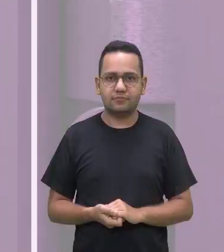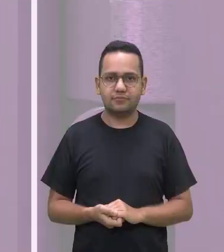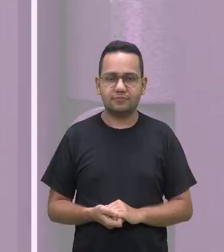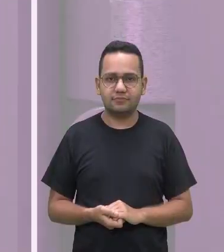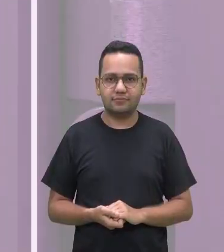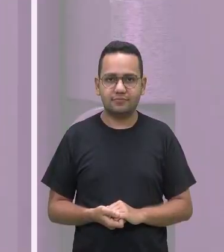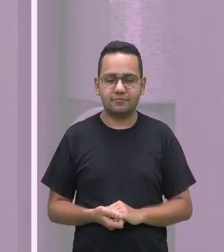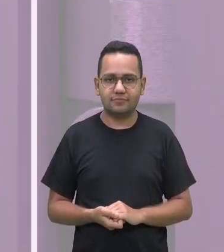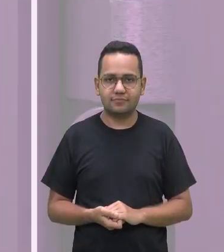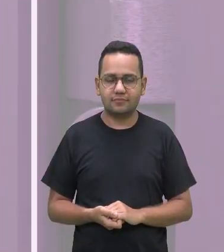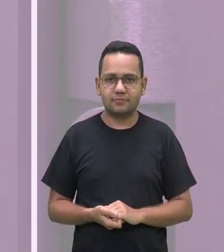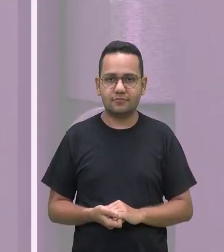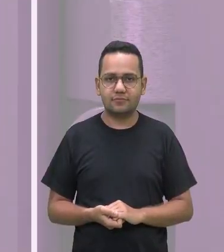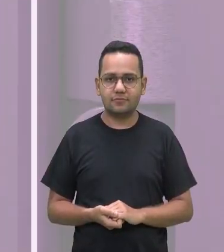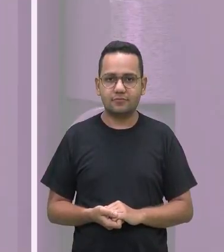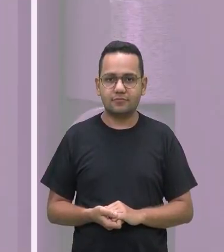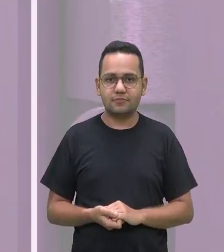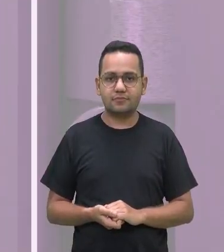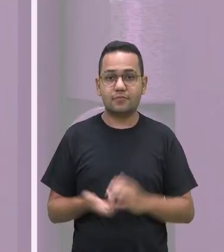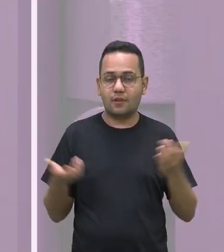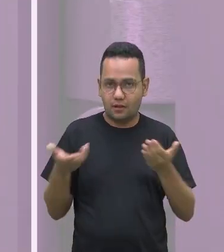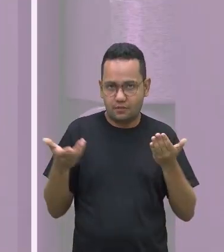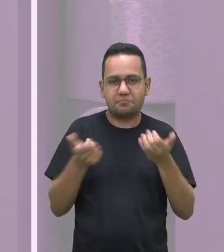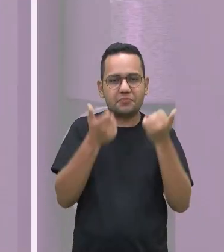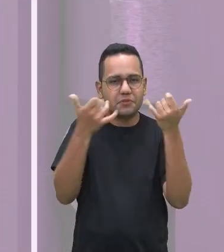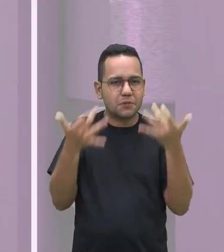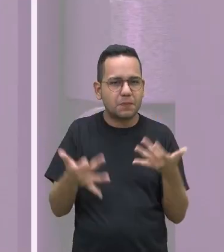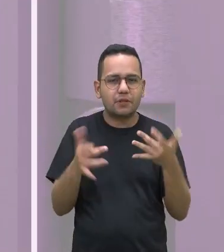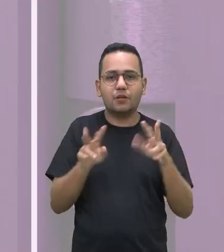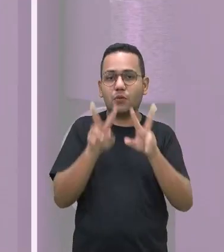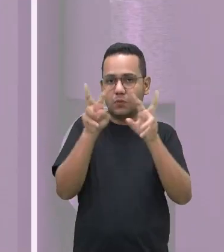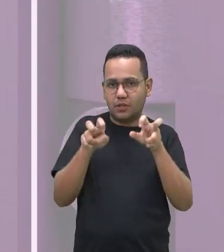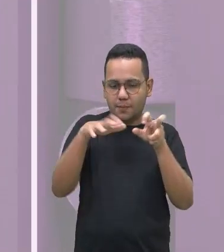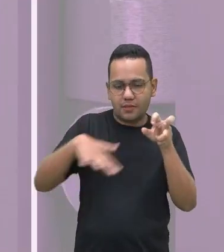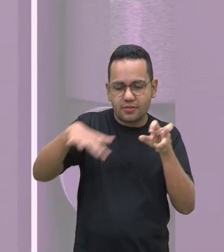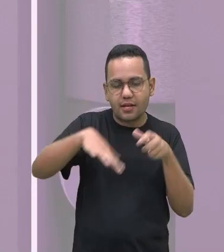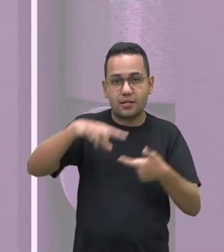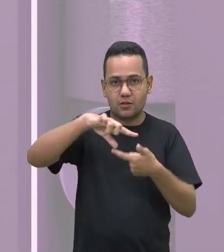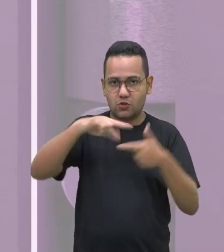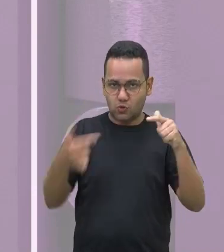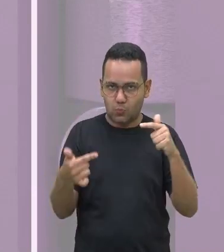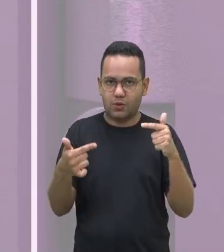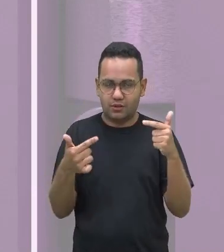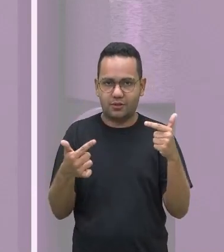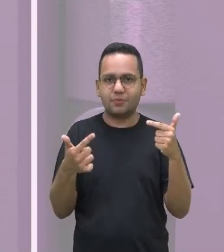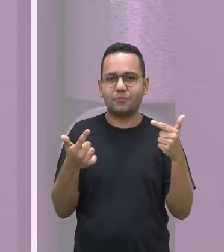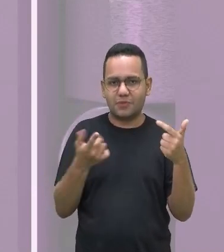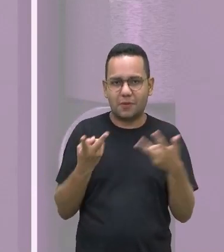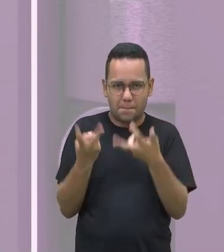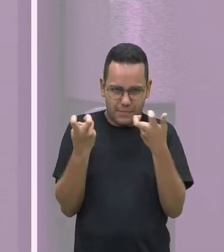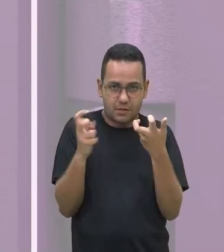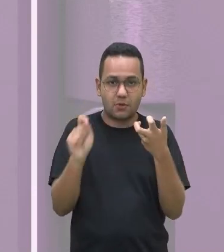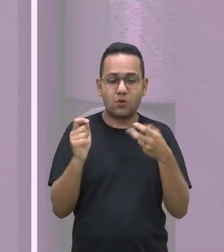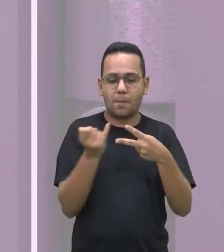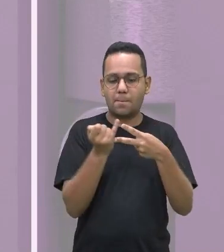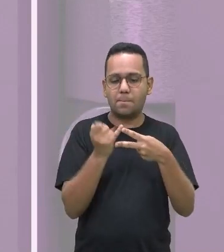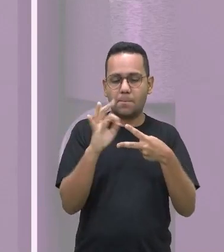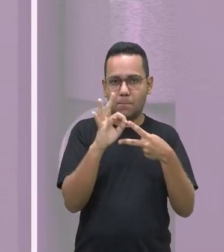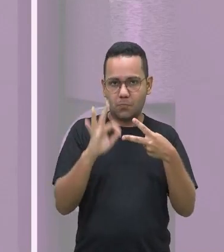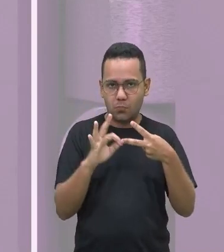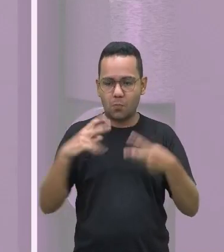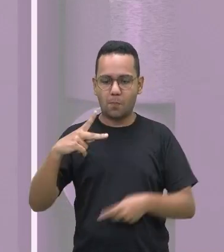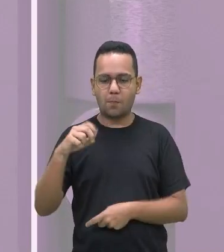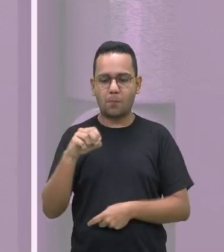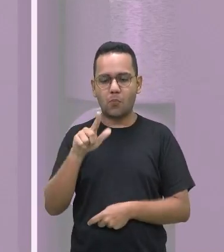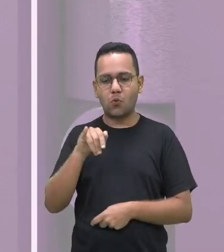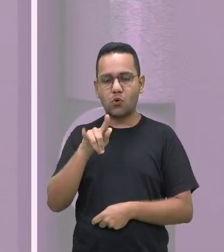Então, vamos iniciar agora um estudo ali de um assunto dentro da geometria, não é? Como vocês viram ali, polígonos, que é o nosso objeto